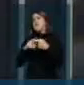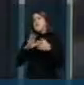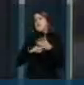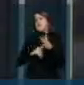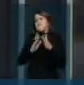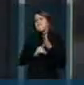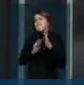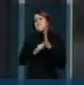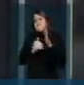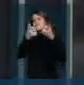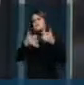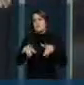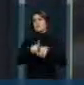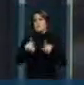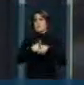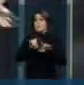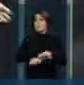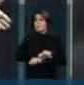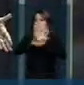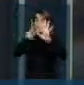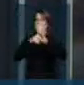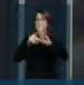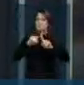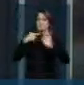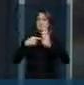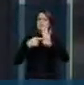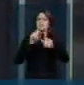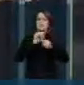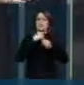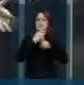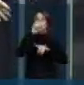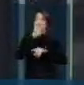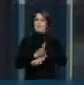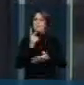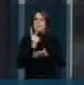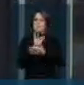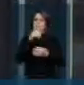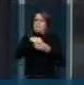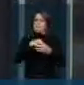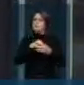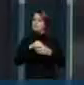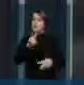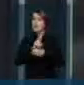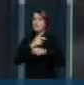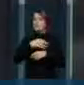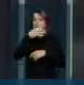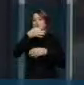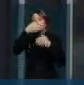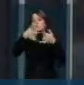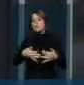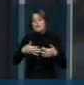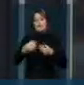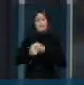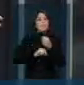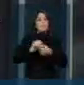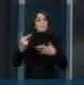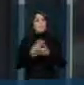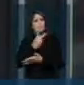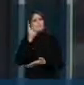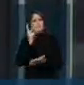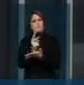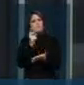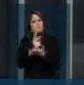e explicar e explicitar à sociedade brasileira e ter até este direito, no contraditório, de explicitar e até